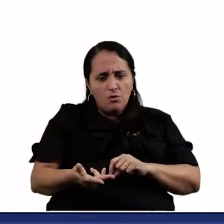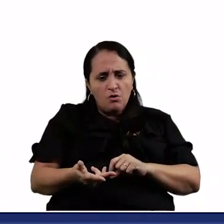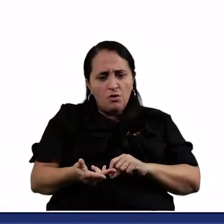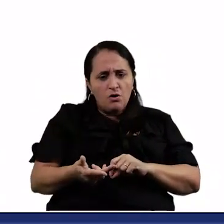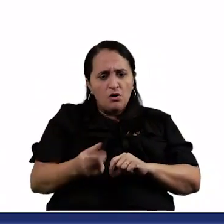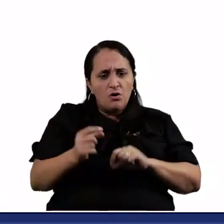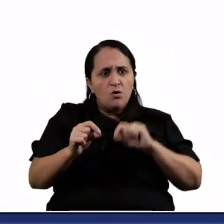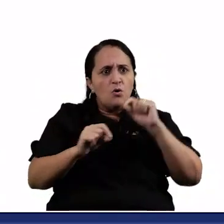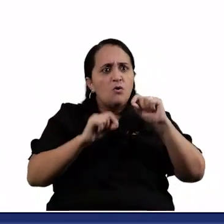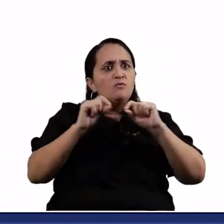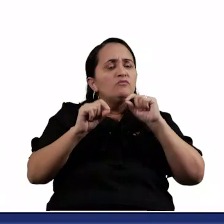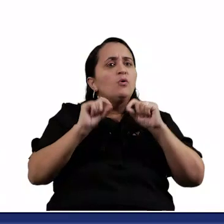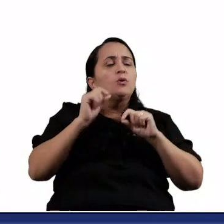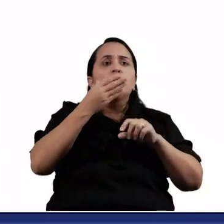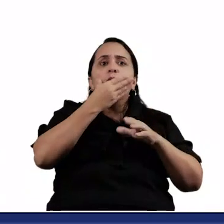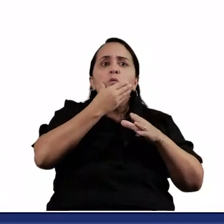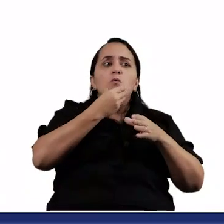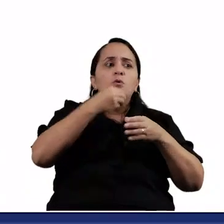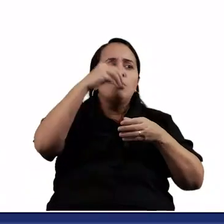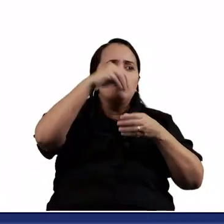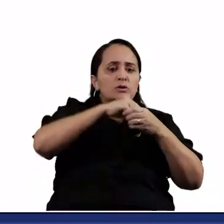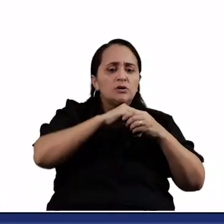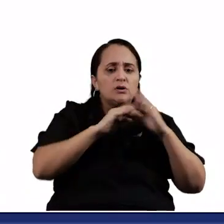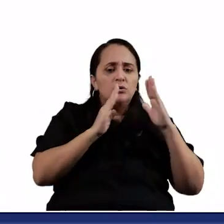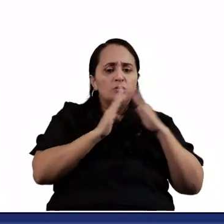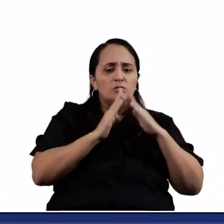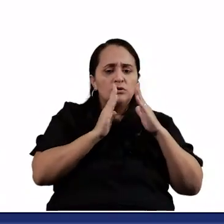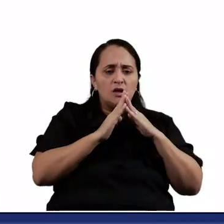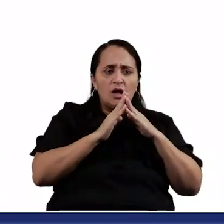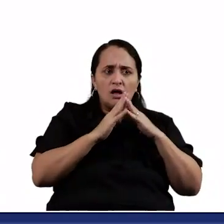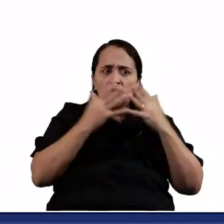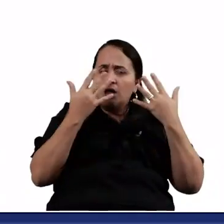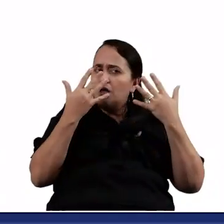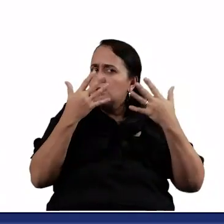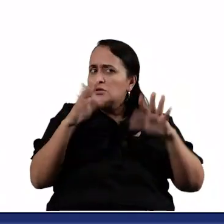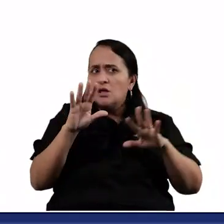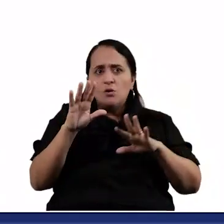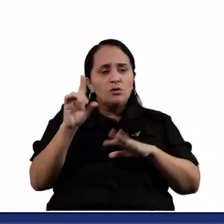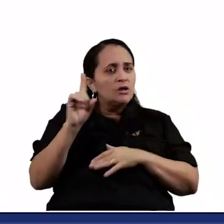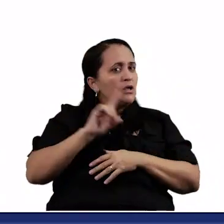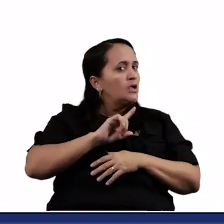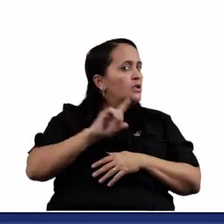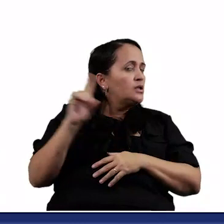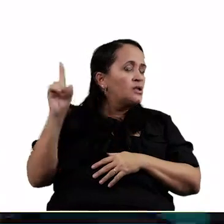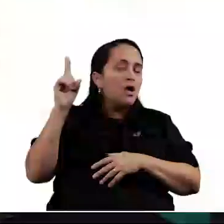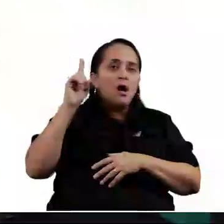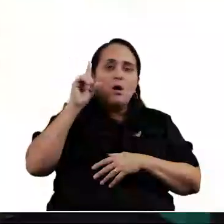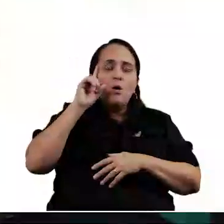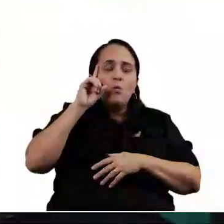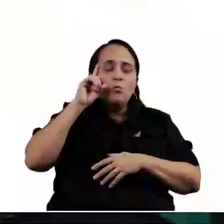o caseiro que não queria dono novo na fazenda onde ele gostava de vadiar